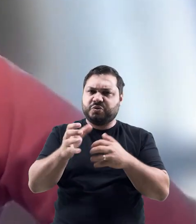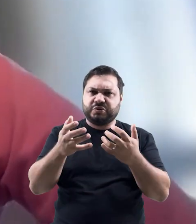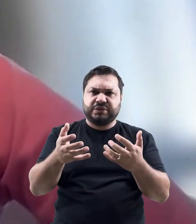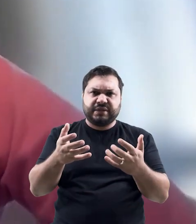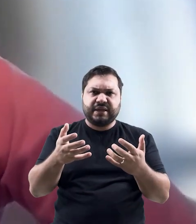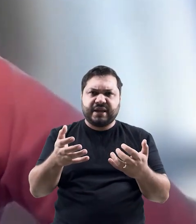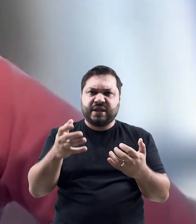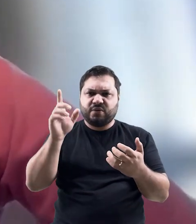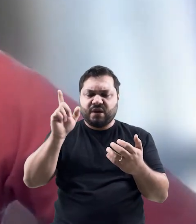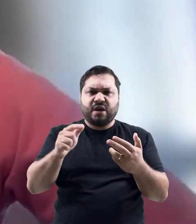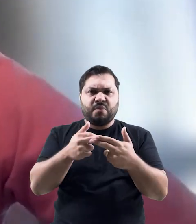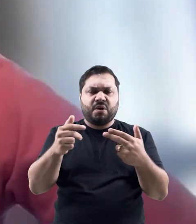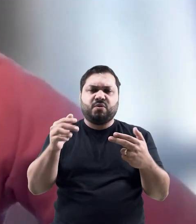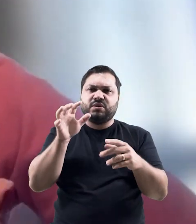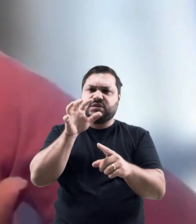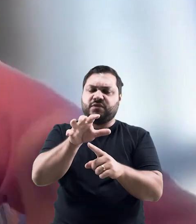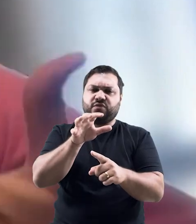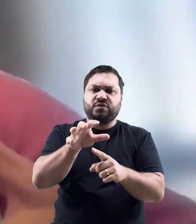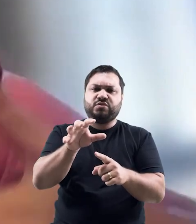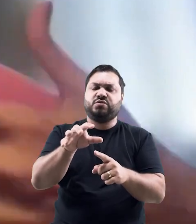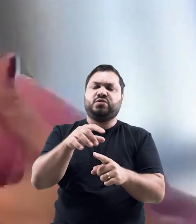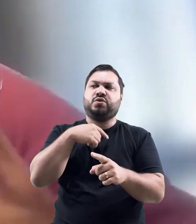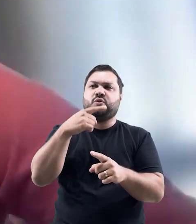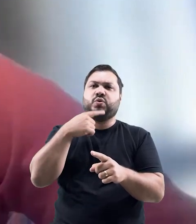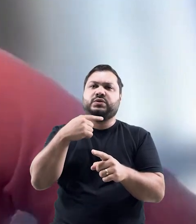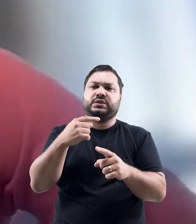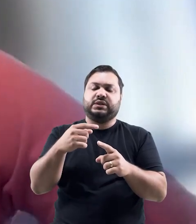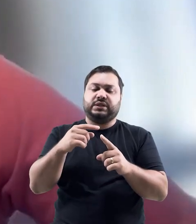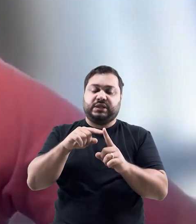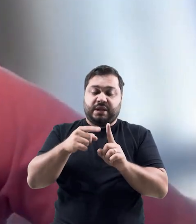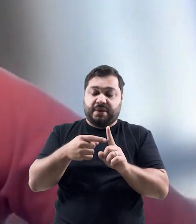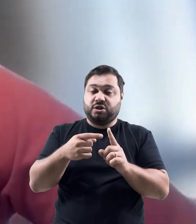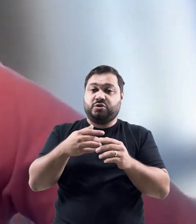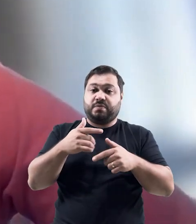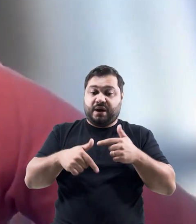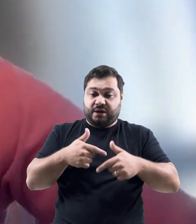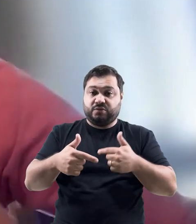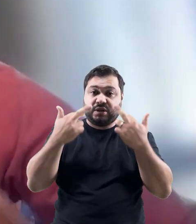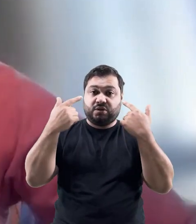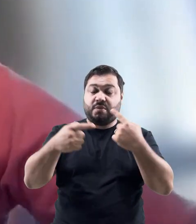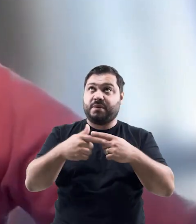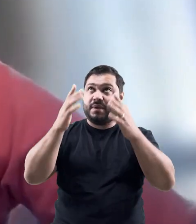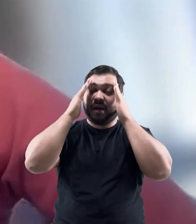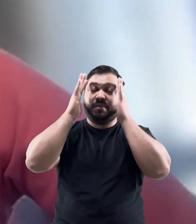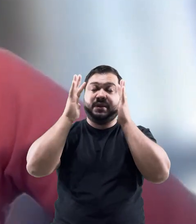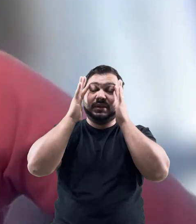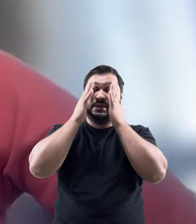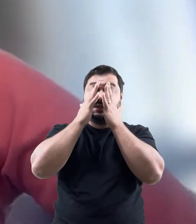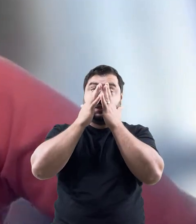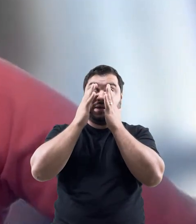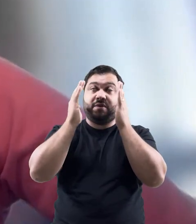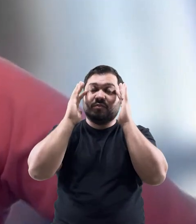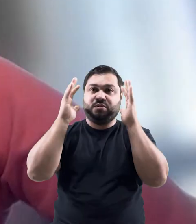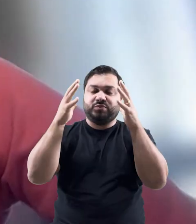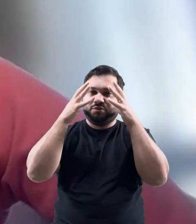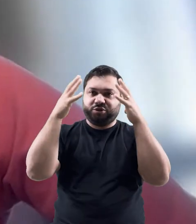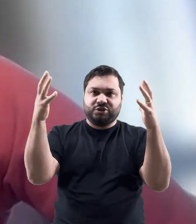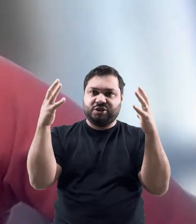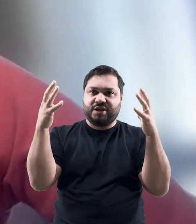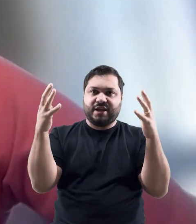querendo fazer, foi algo que influenciou eu não ter conseguido entrar em trabalho de parto naturalmente, porque eu estava com a cabeça muito cheia,